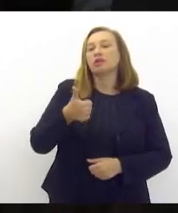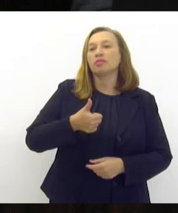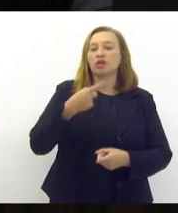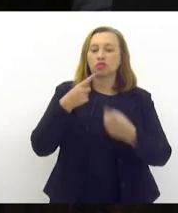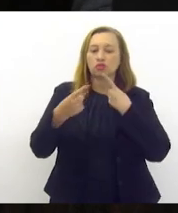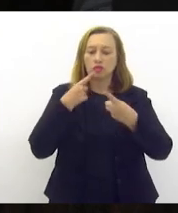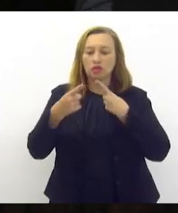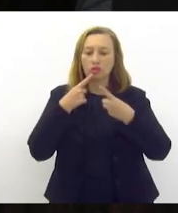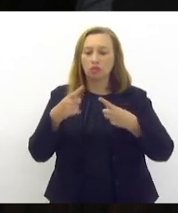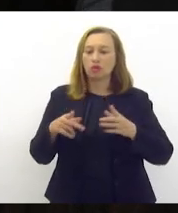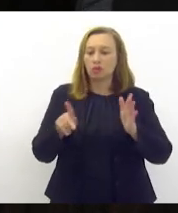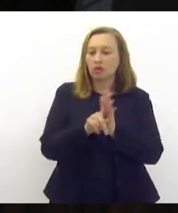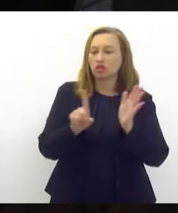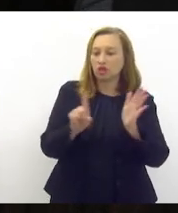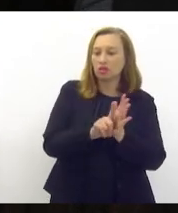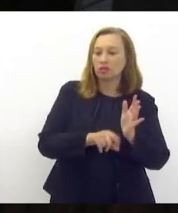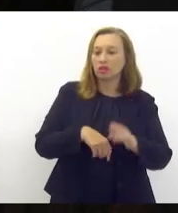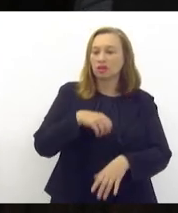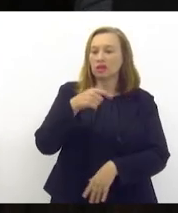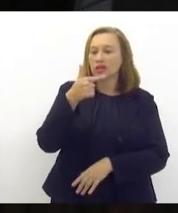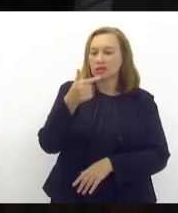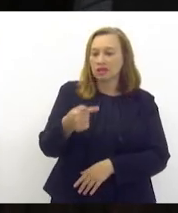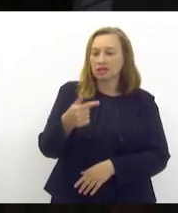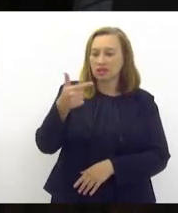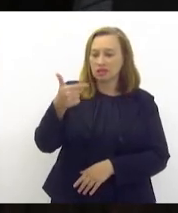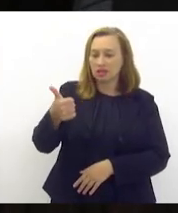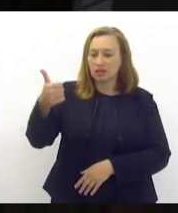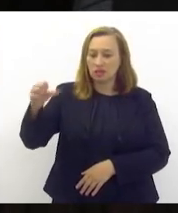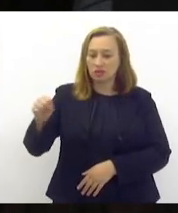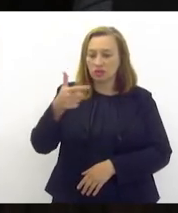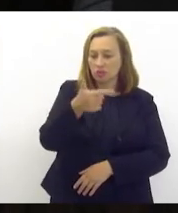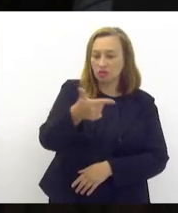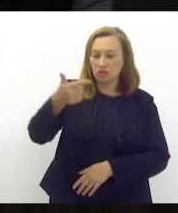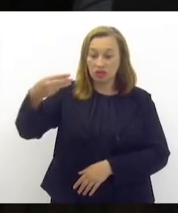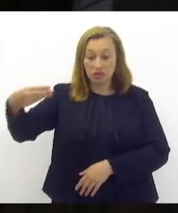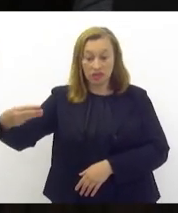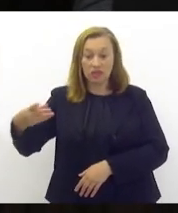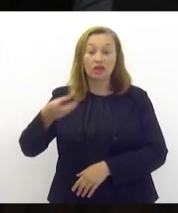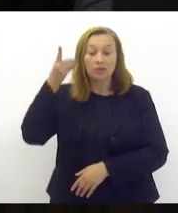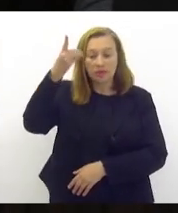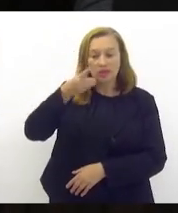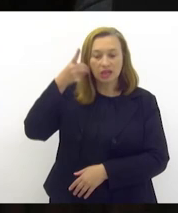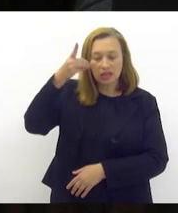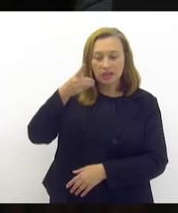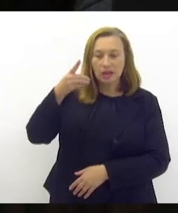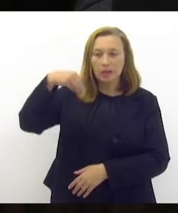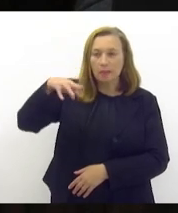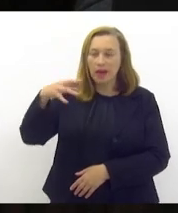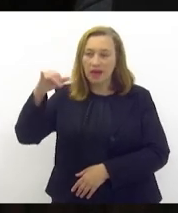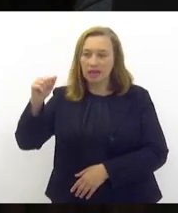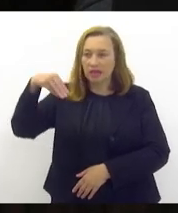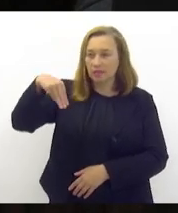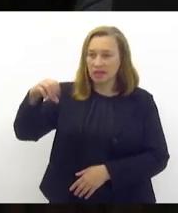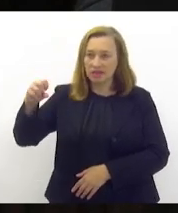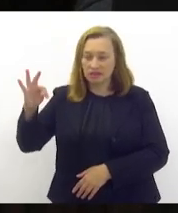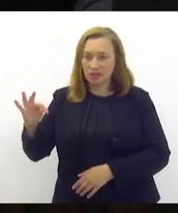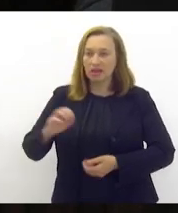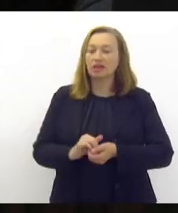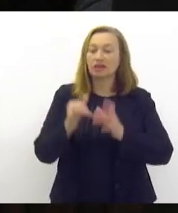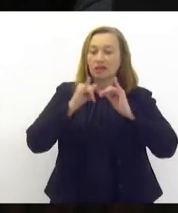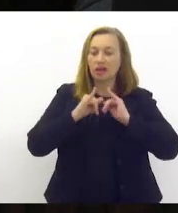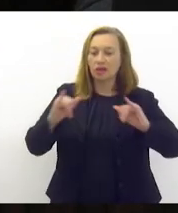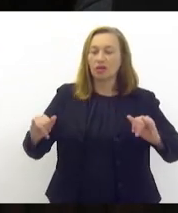primeira discussão, projeto de lei número 718/2023, de autoria da deputada Marina do MST, que